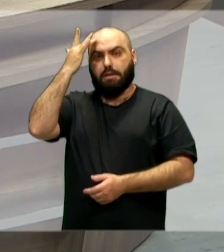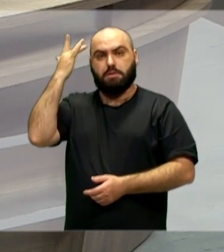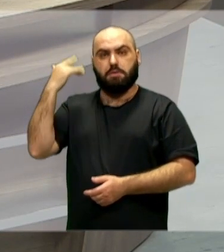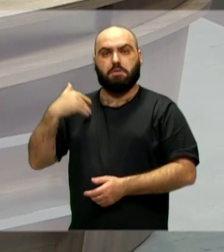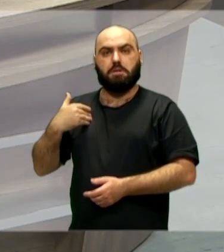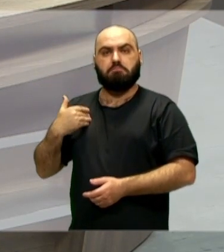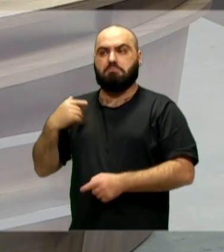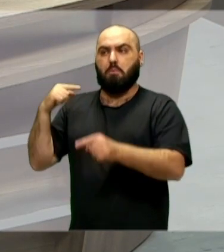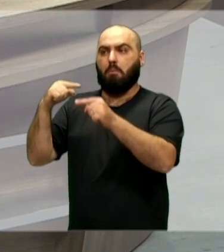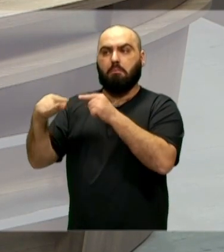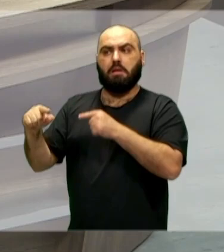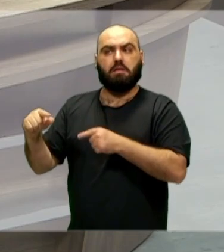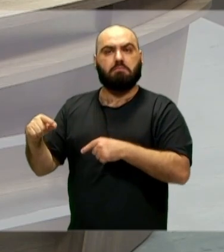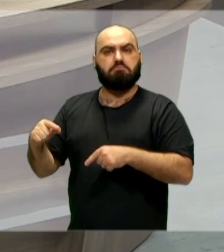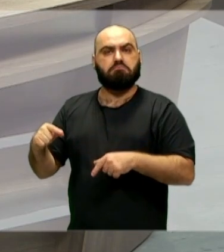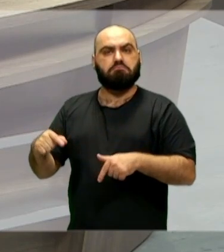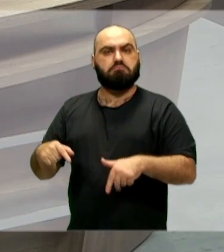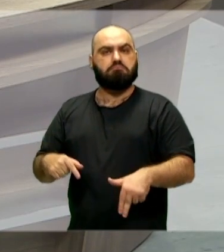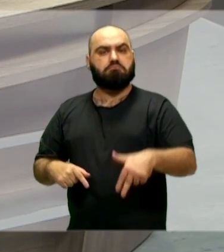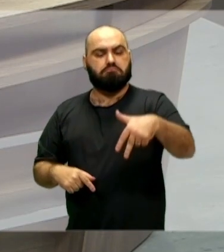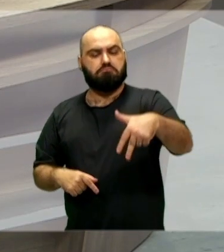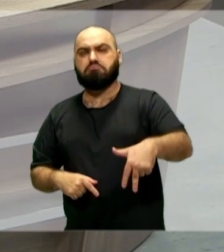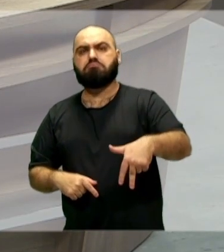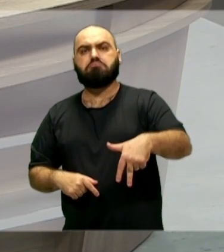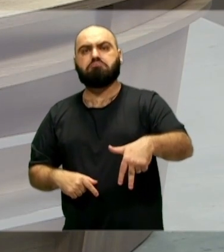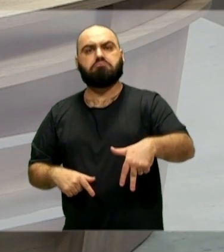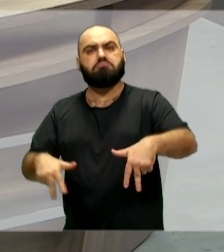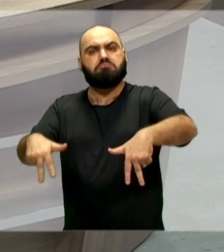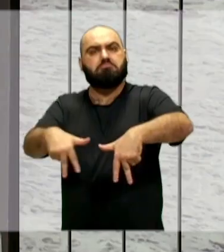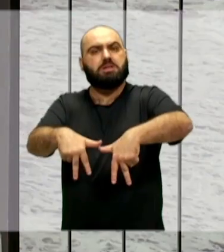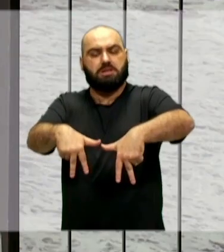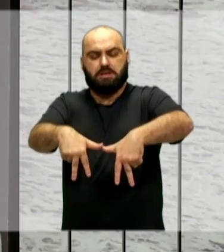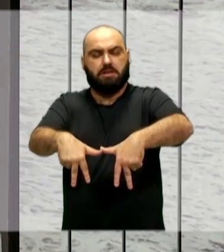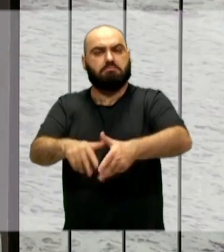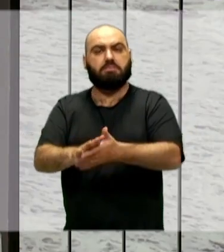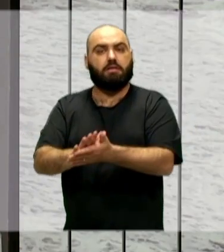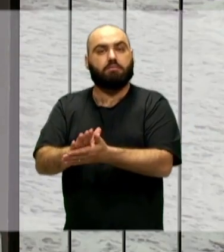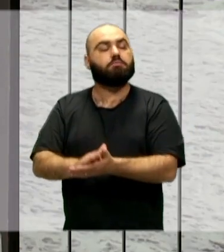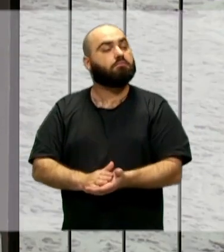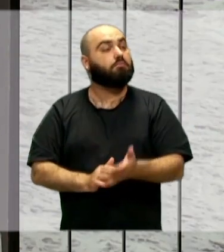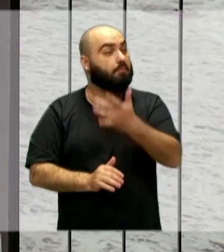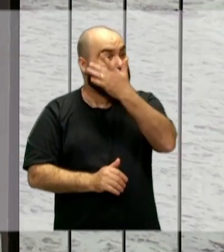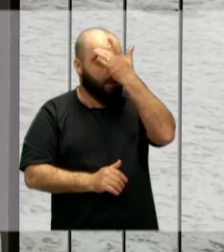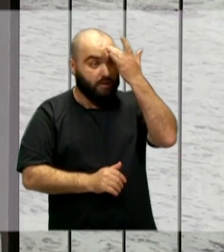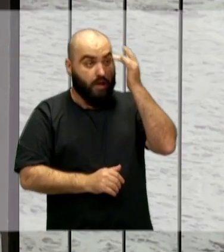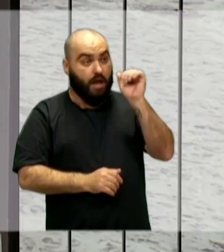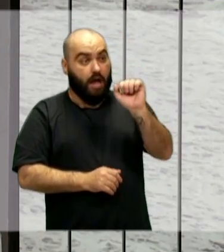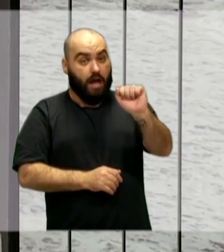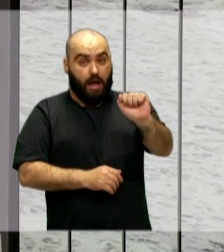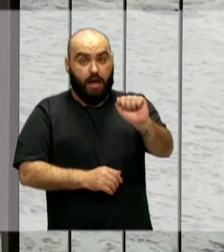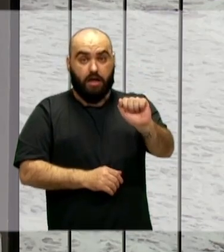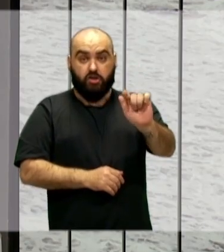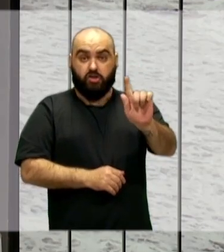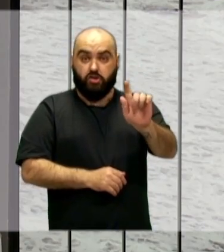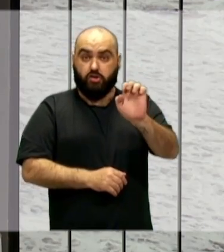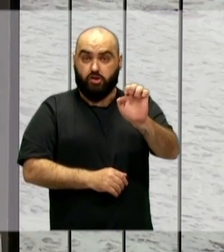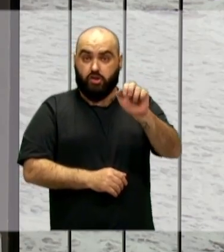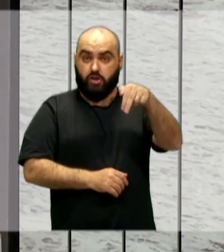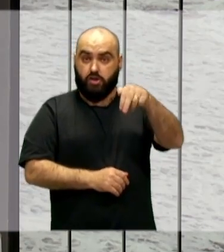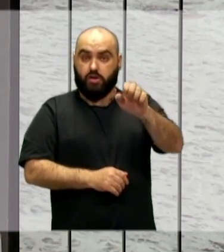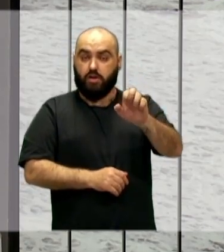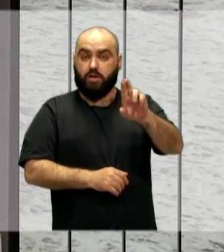nenhum, não é isso? Isso. As pessoas agêneres são pessoas que não necessitam performar dentro de